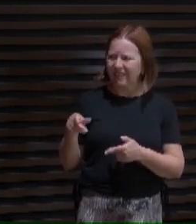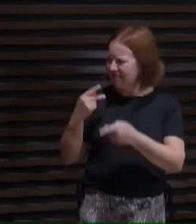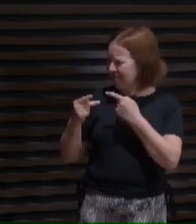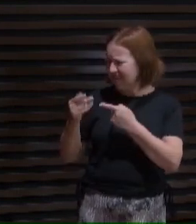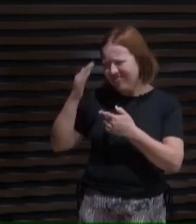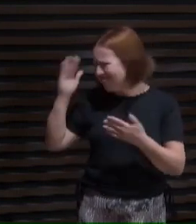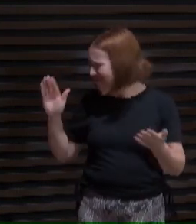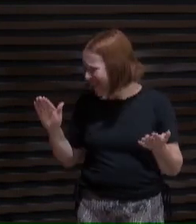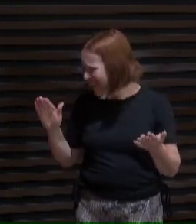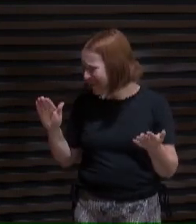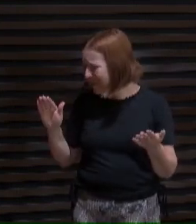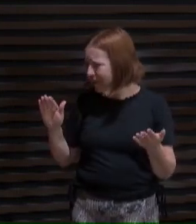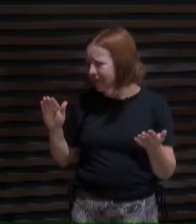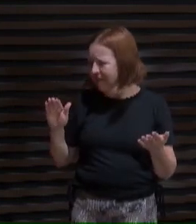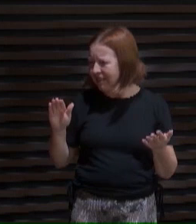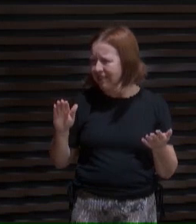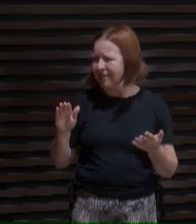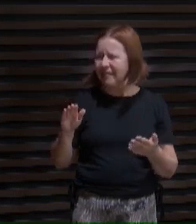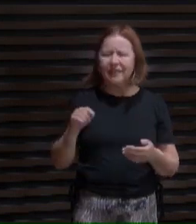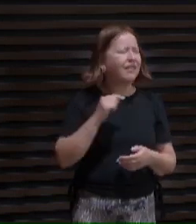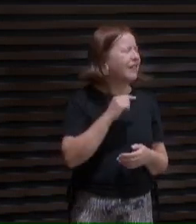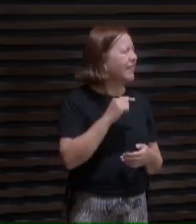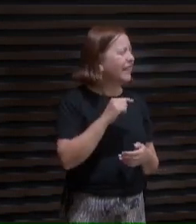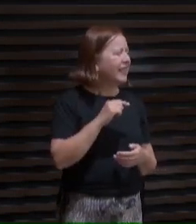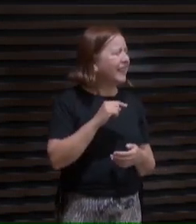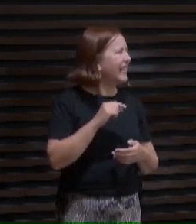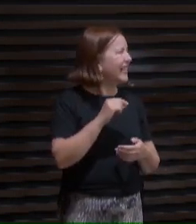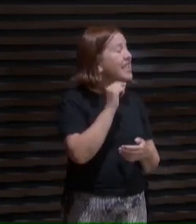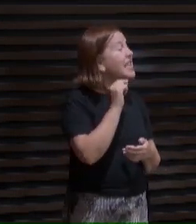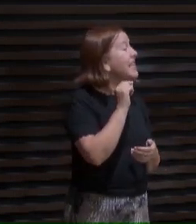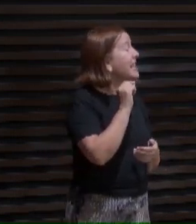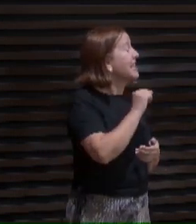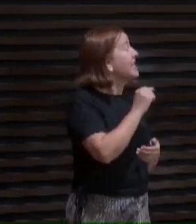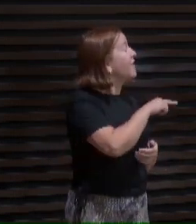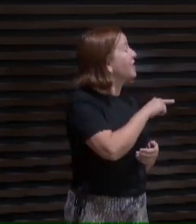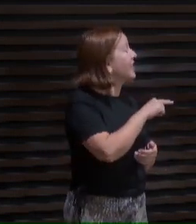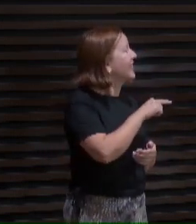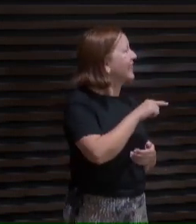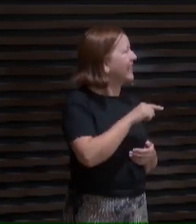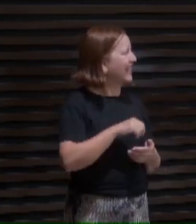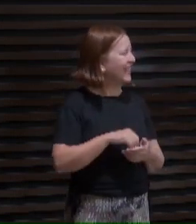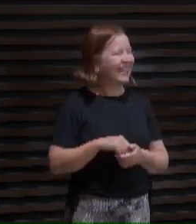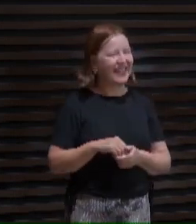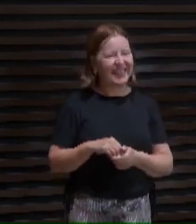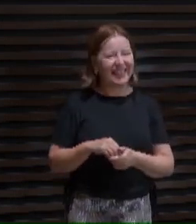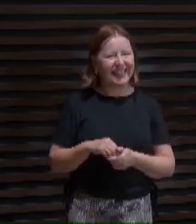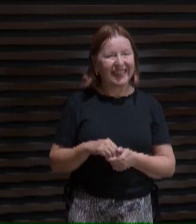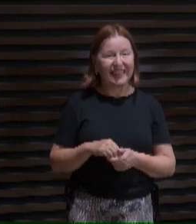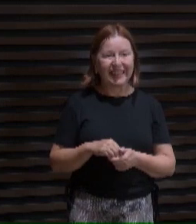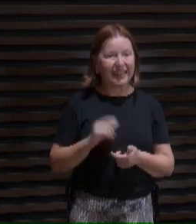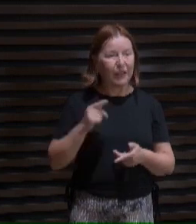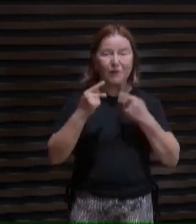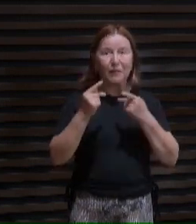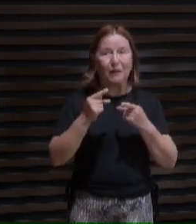disse? O que você disse? Quem é você? Ela omitiu o homem de Deus, porque o homem de Deus aqui